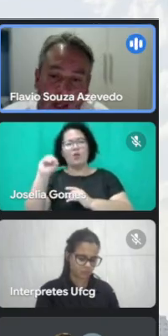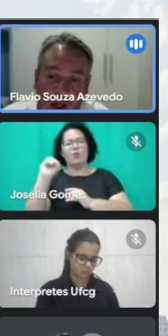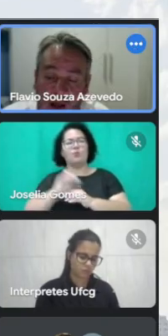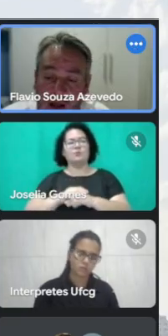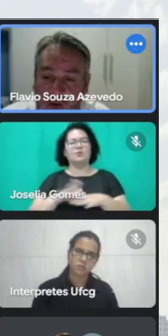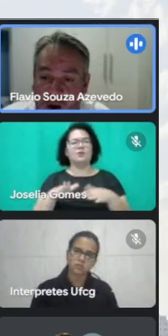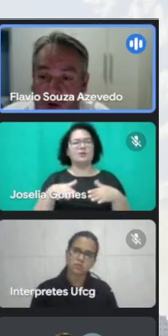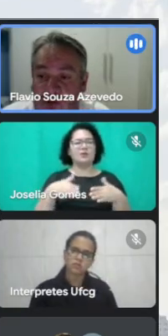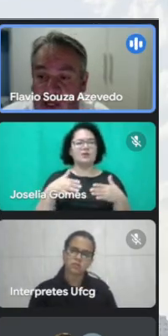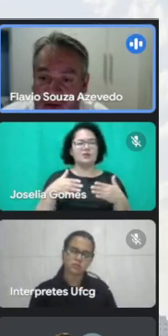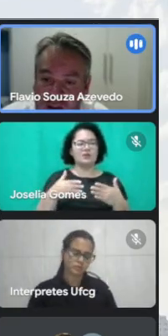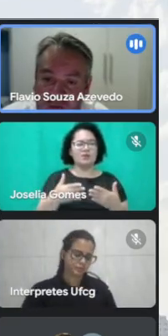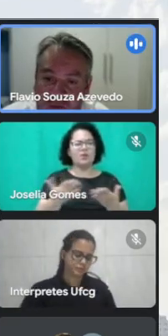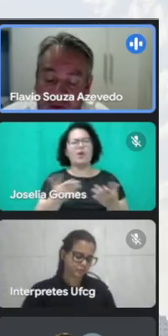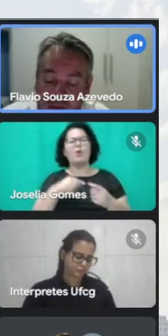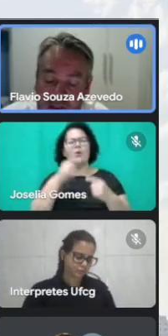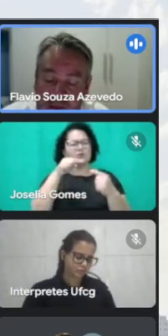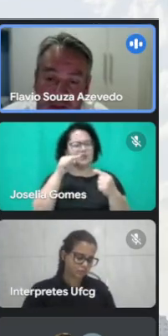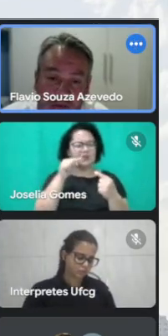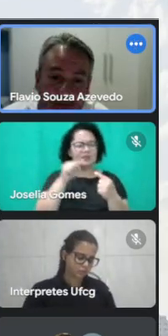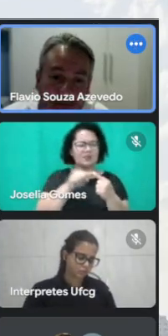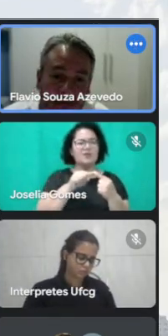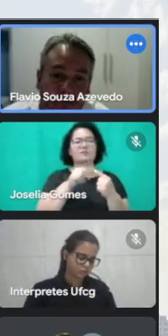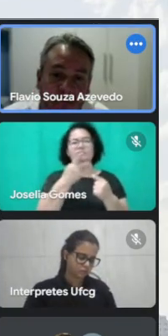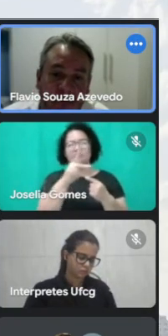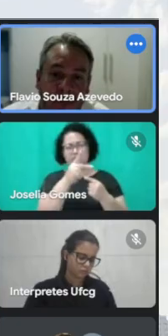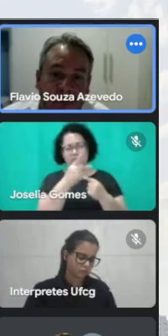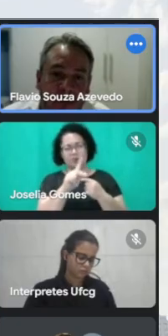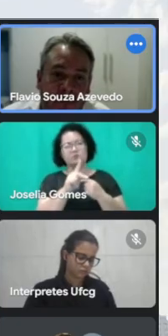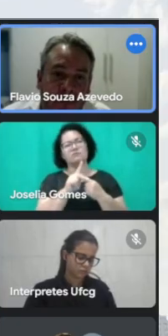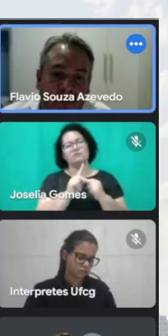qual é o objetivo do seu tratamento.